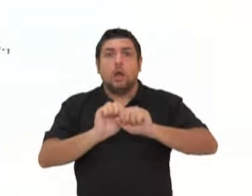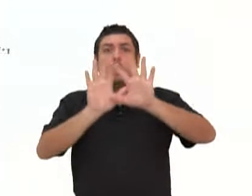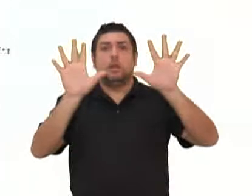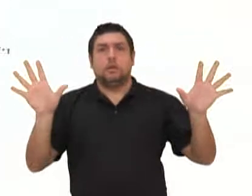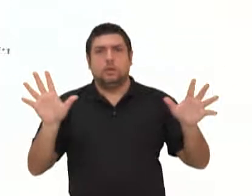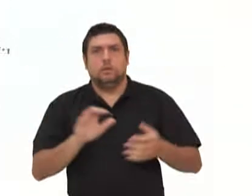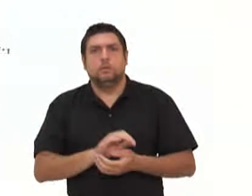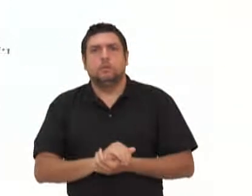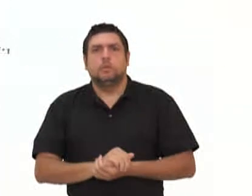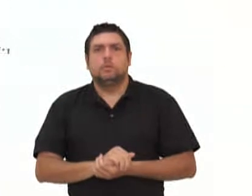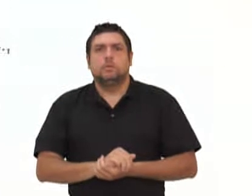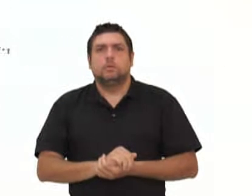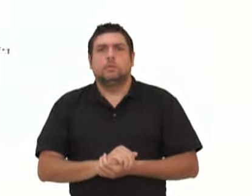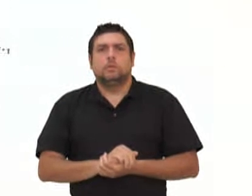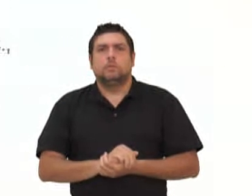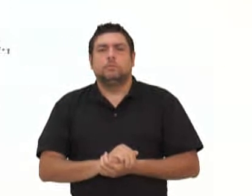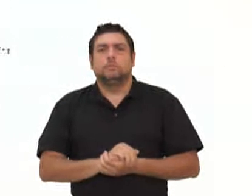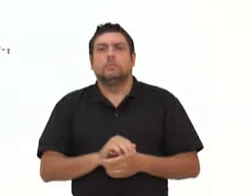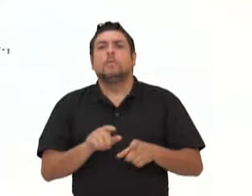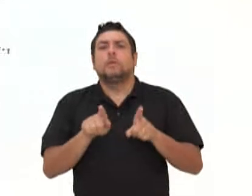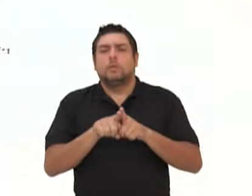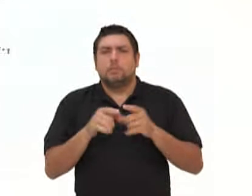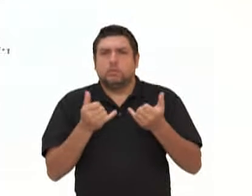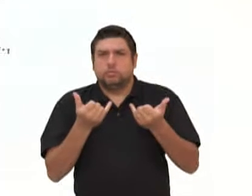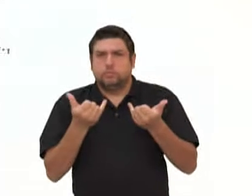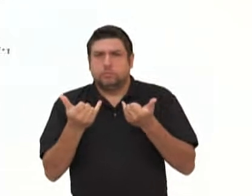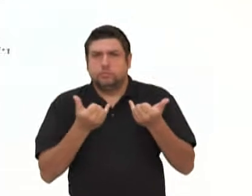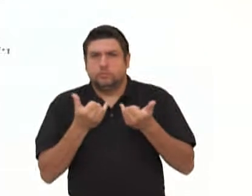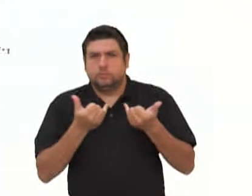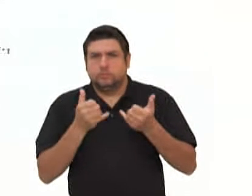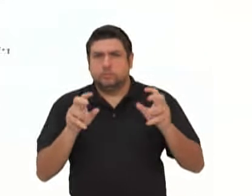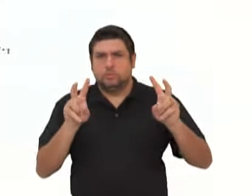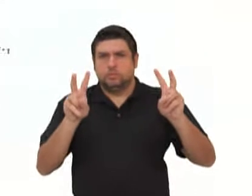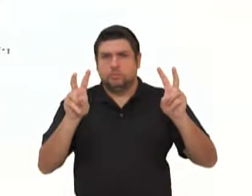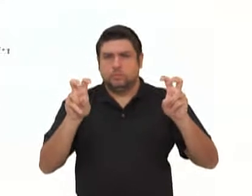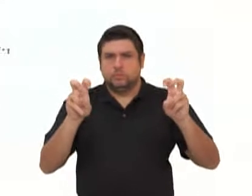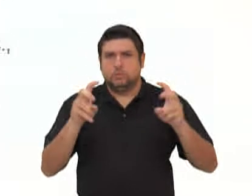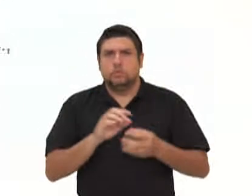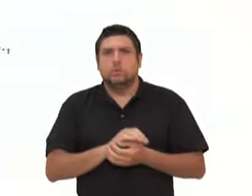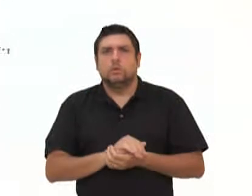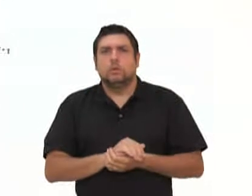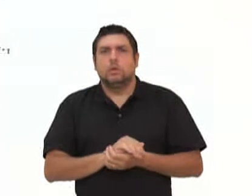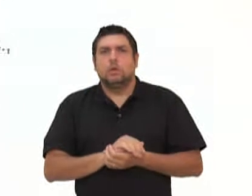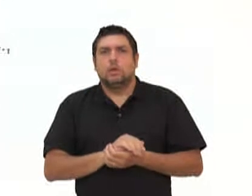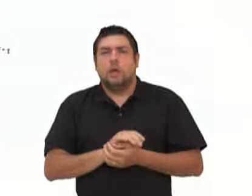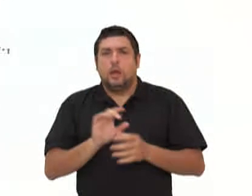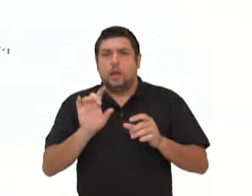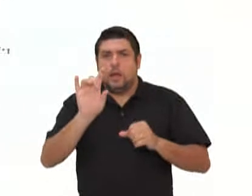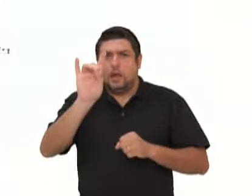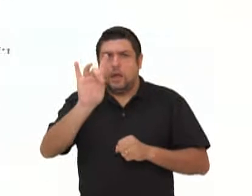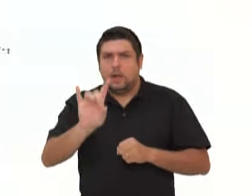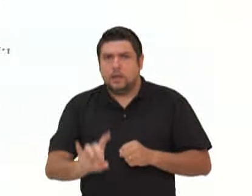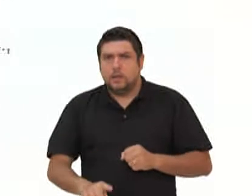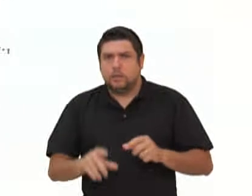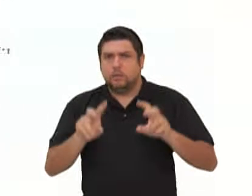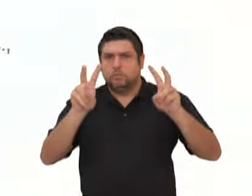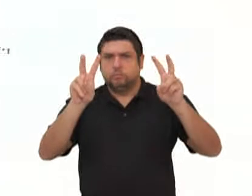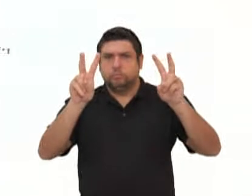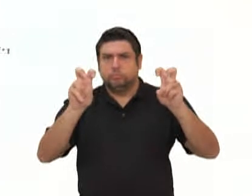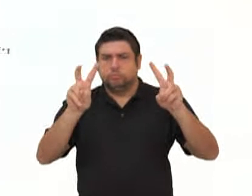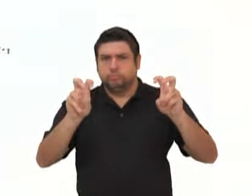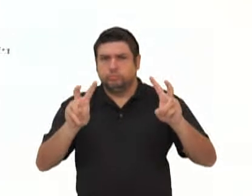Real Academia nos dá a seguinte informação sobre um titular. Cada um dos títulos de uma revista, de um